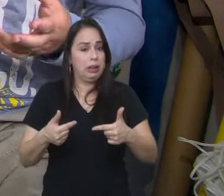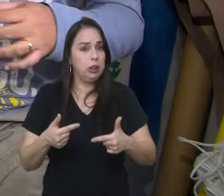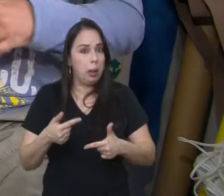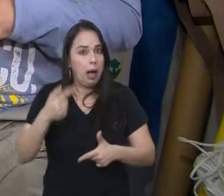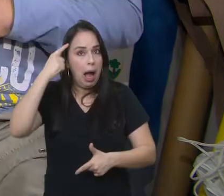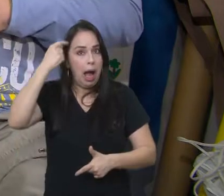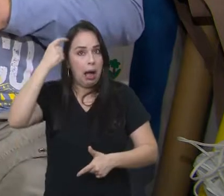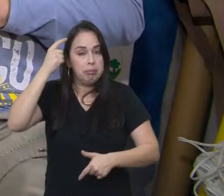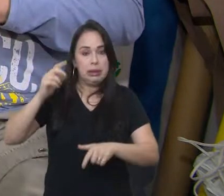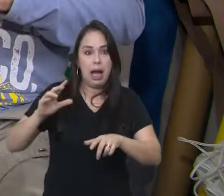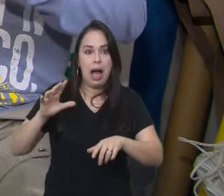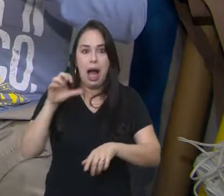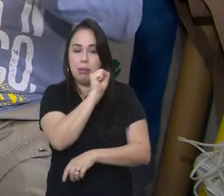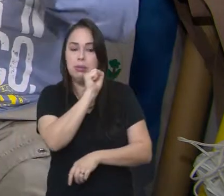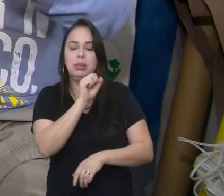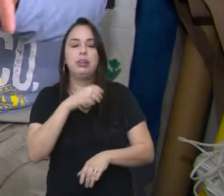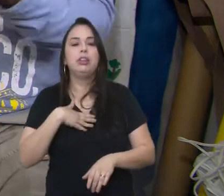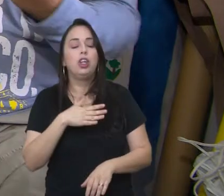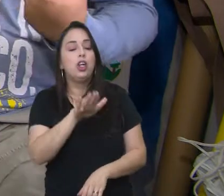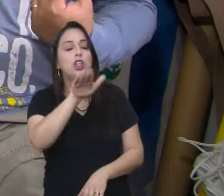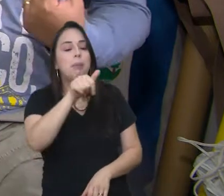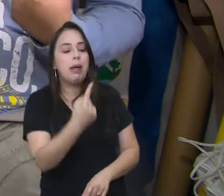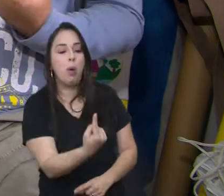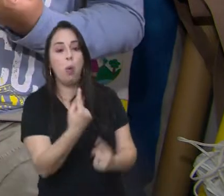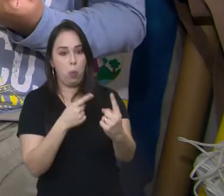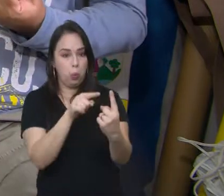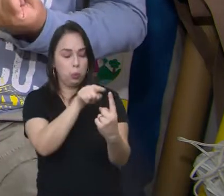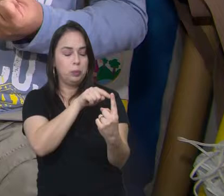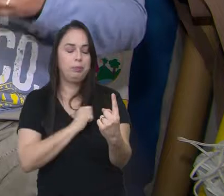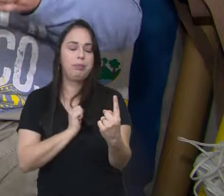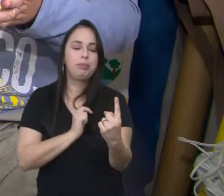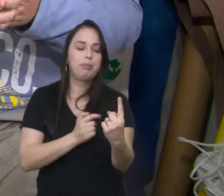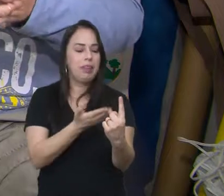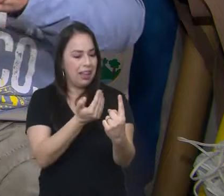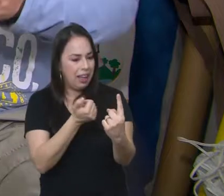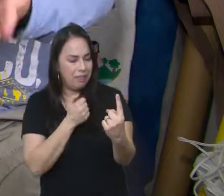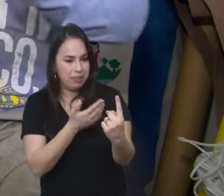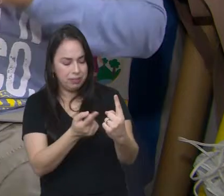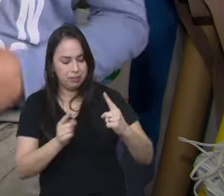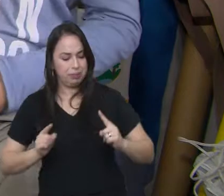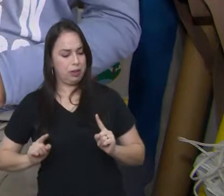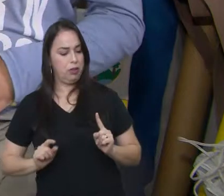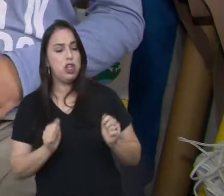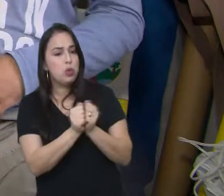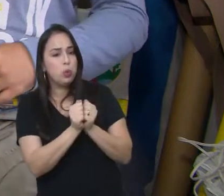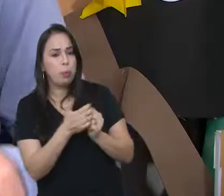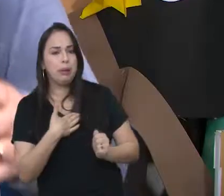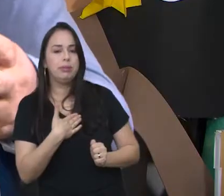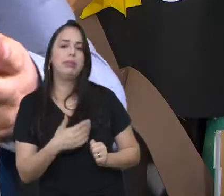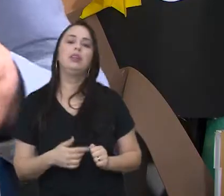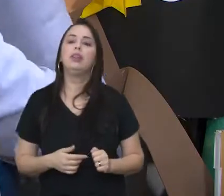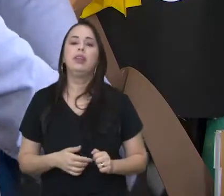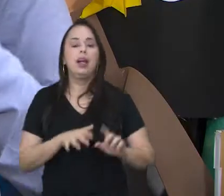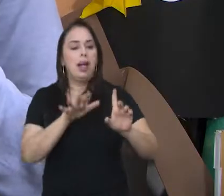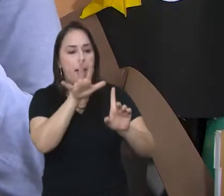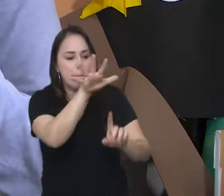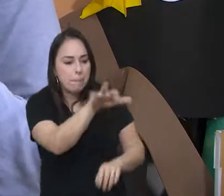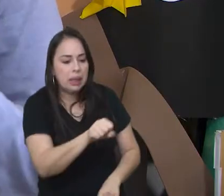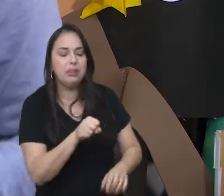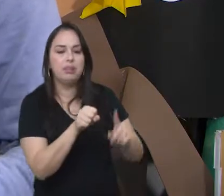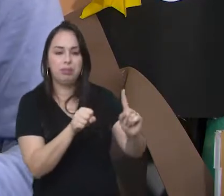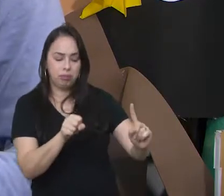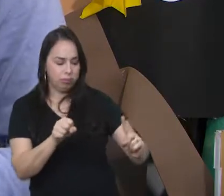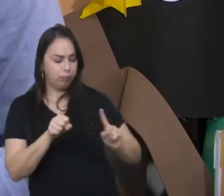pensar rápido. Então eu peguei e chamei um dos que estavam brigando. Você quer aparecer? Então vem comigo. Aí eu fui e peguei um